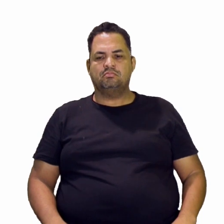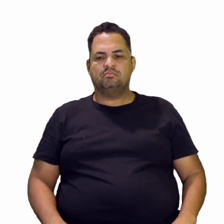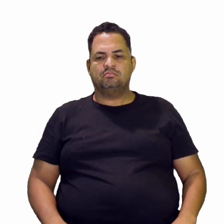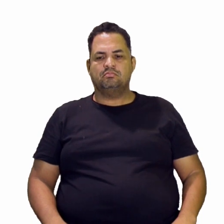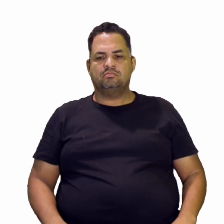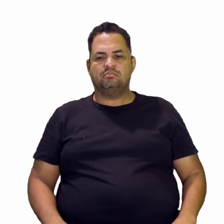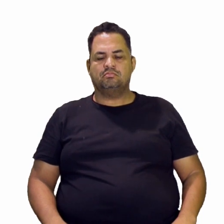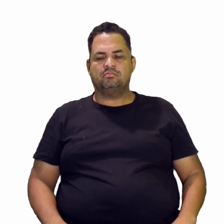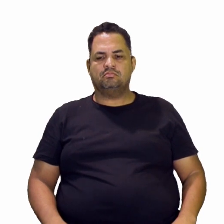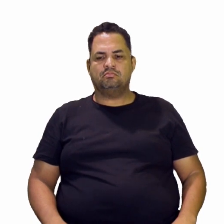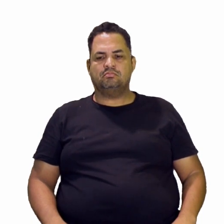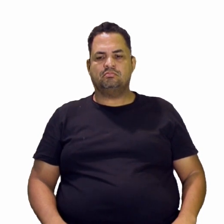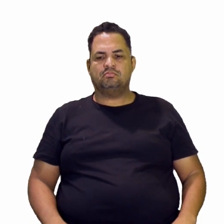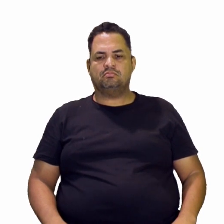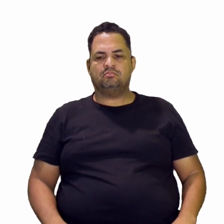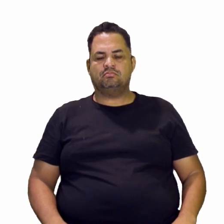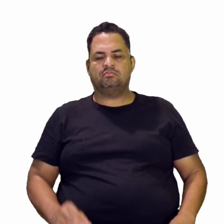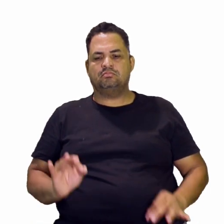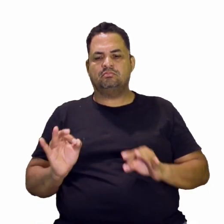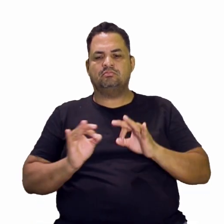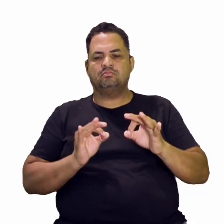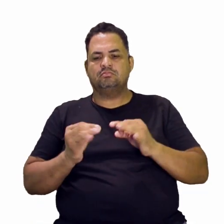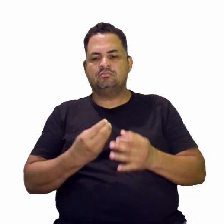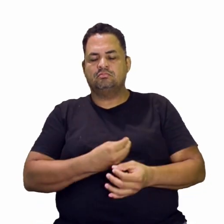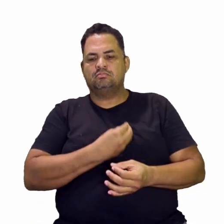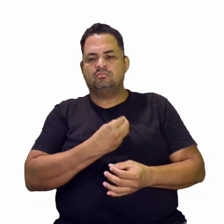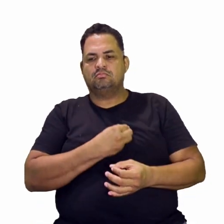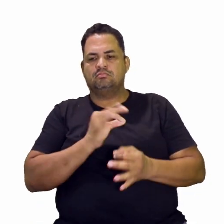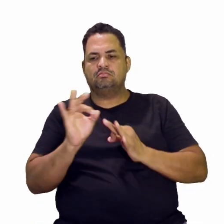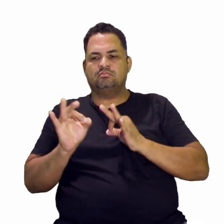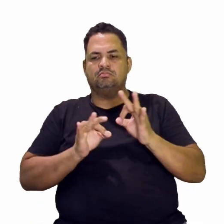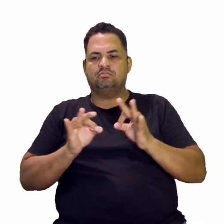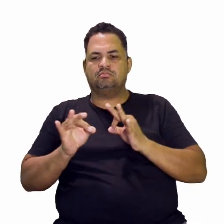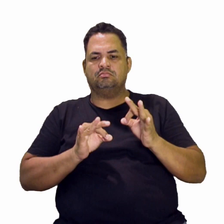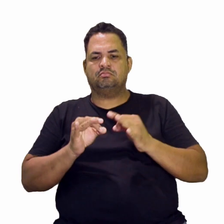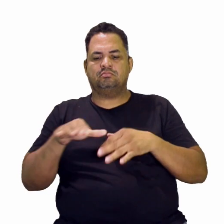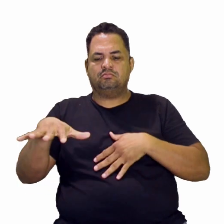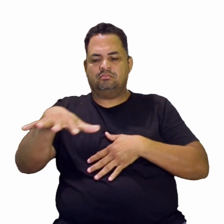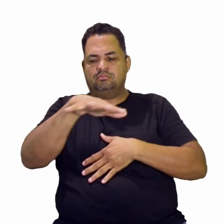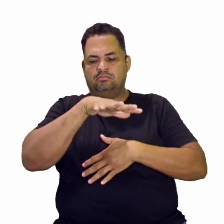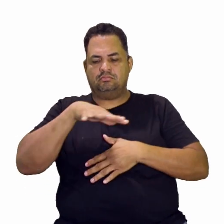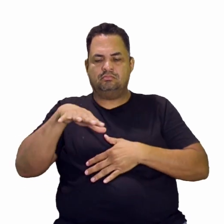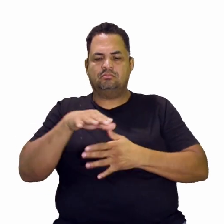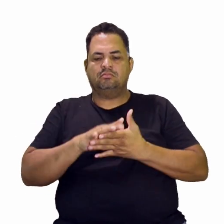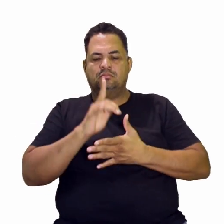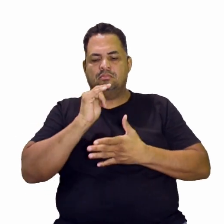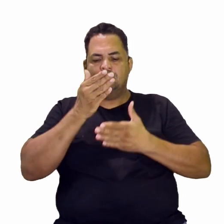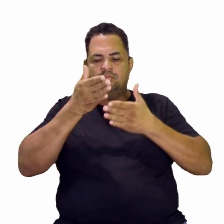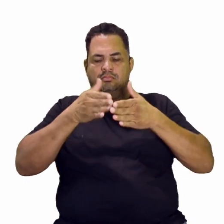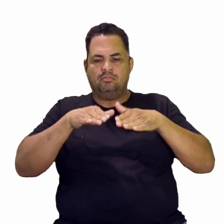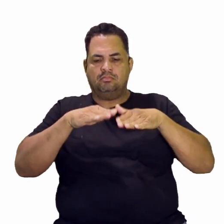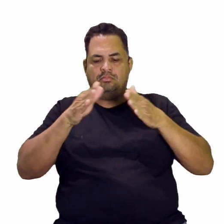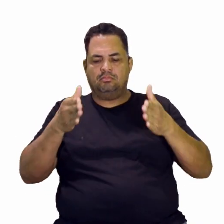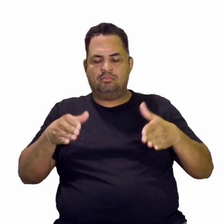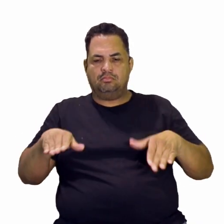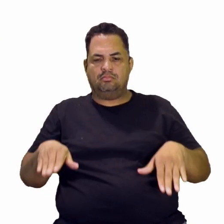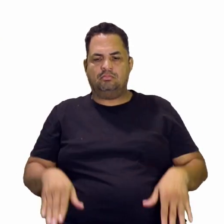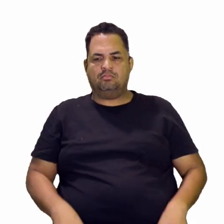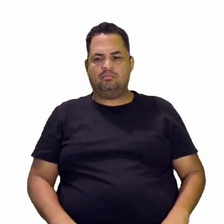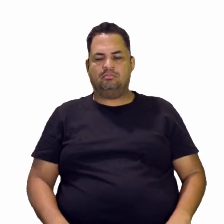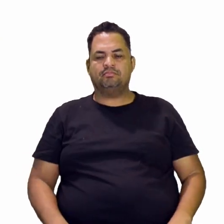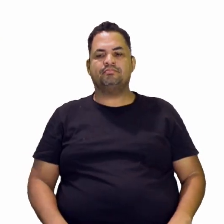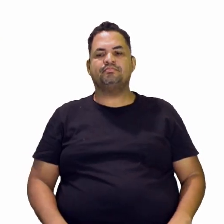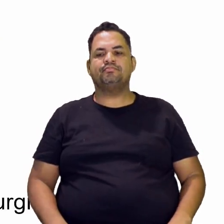superfície, tá? Onde esses organismos começaram, então, a se formar no ambiente aquático, nos corpos hídricos,